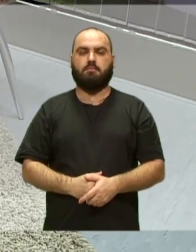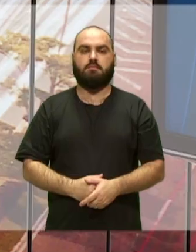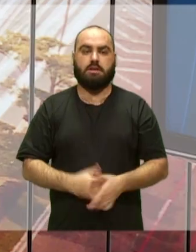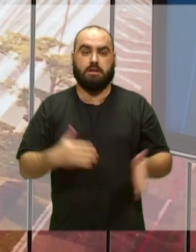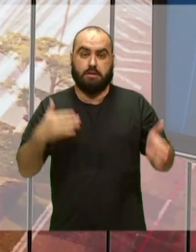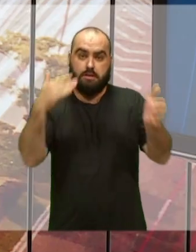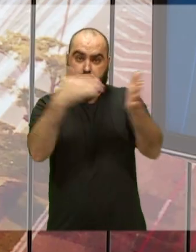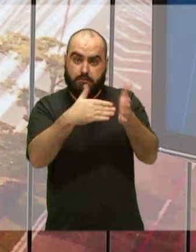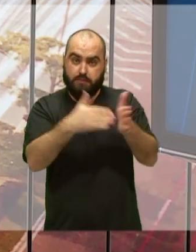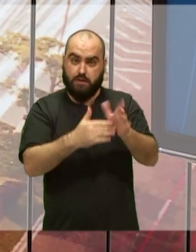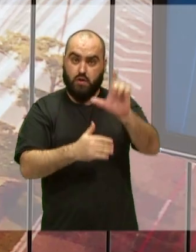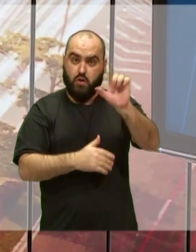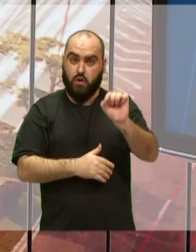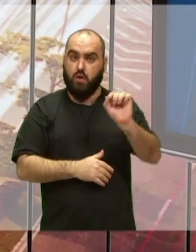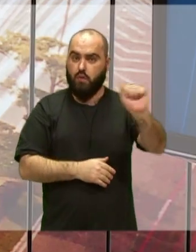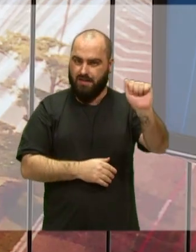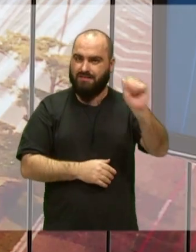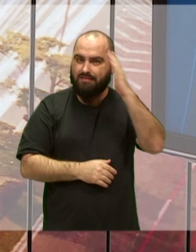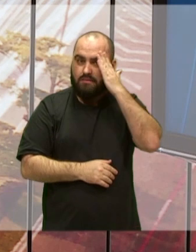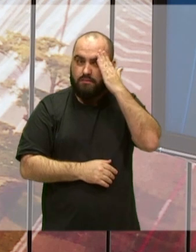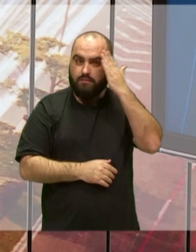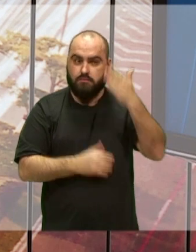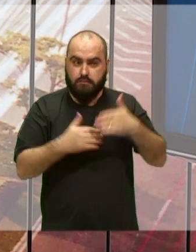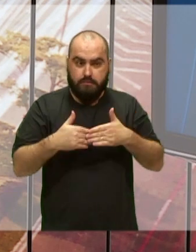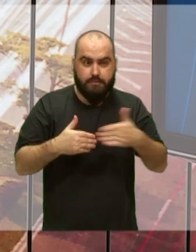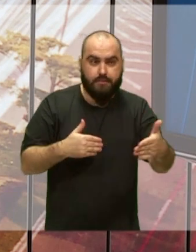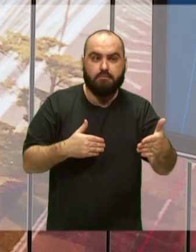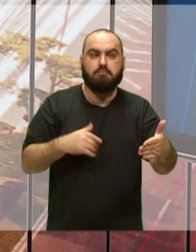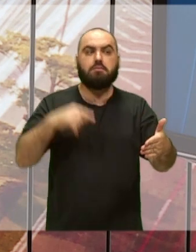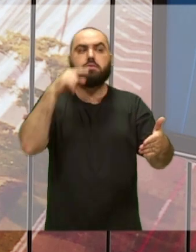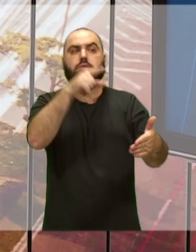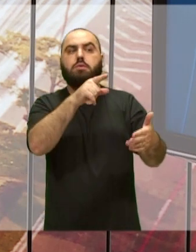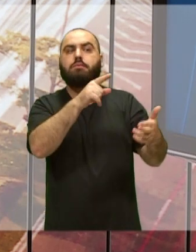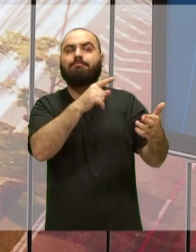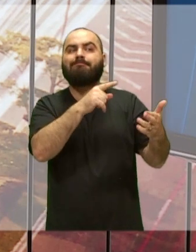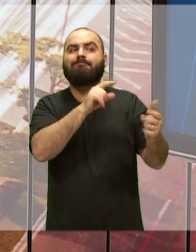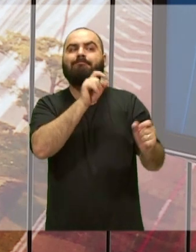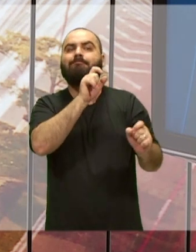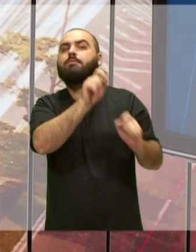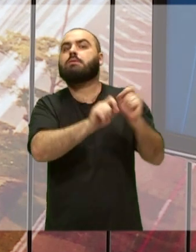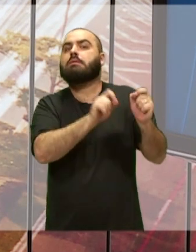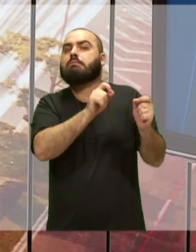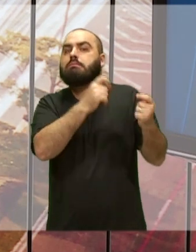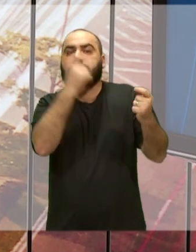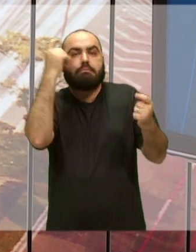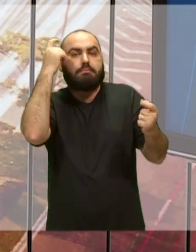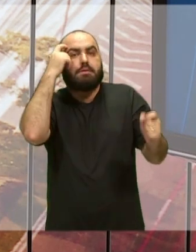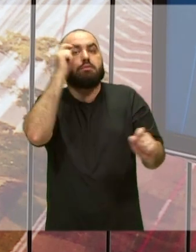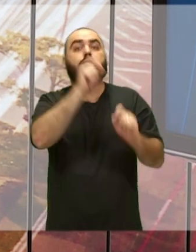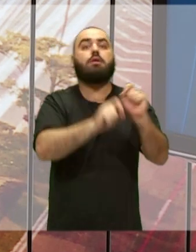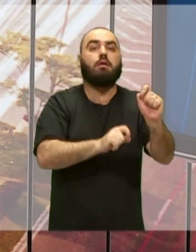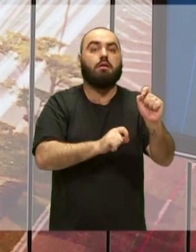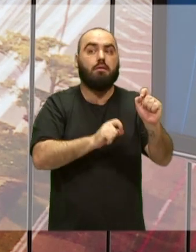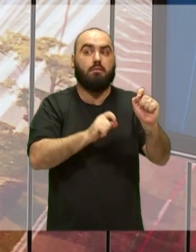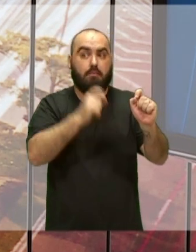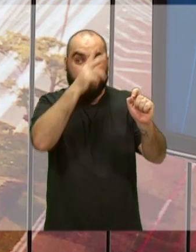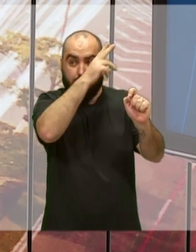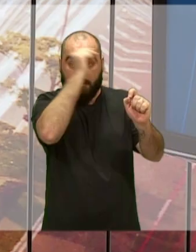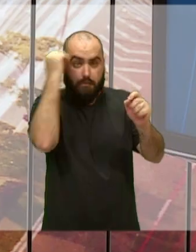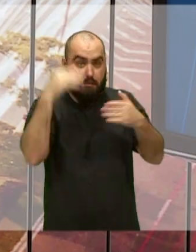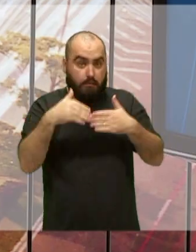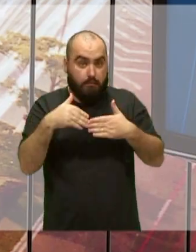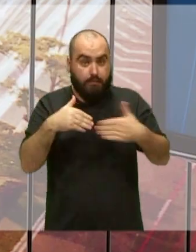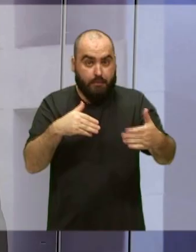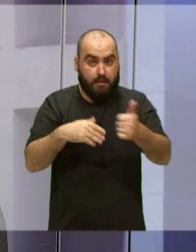na Loa nas próximas semanas qual a sua expectativa eh o governo poderá avançar para 10 ou 15